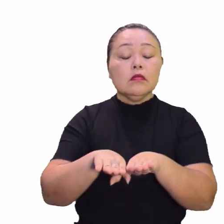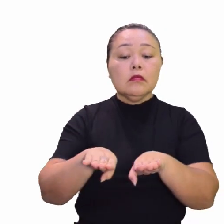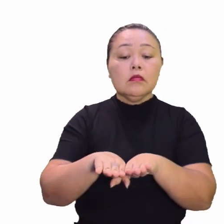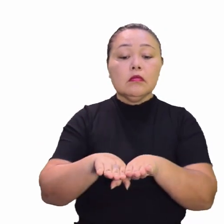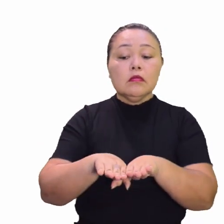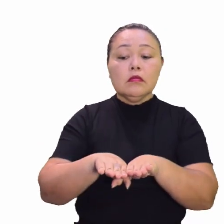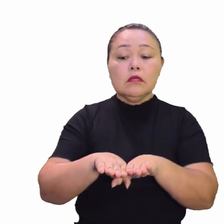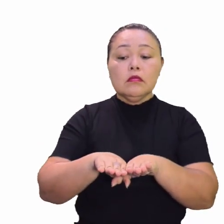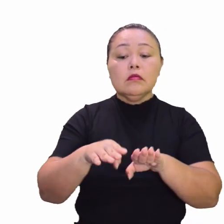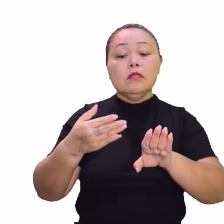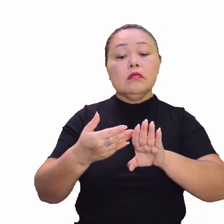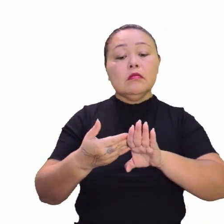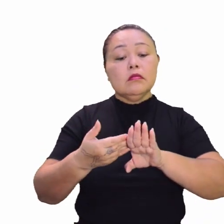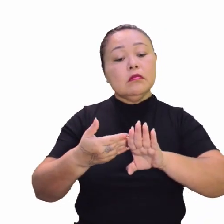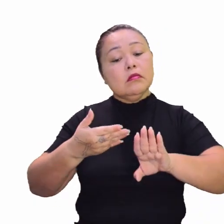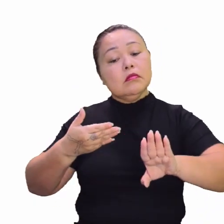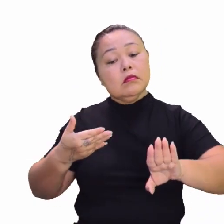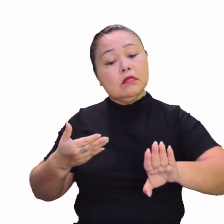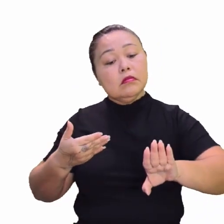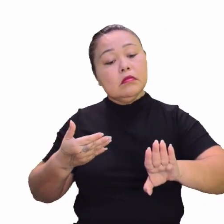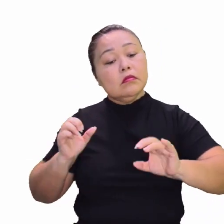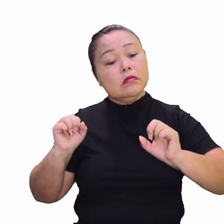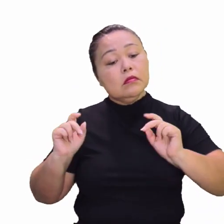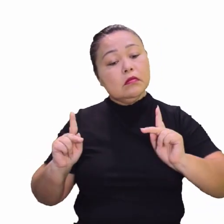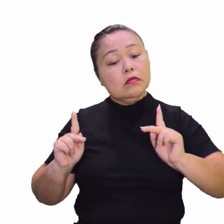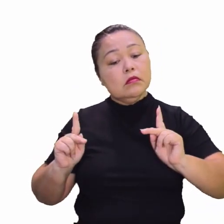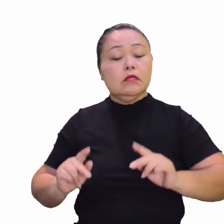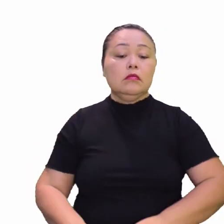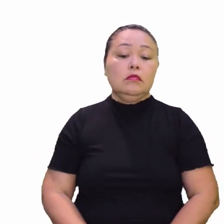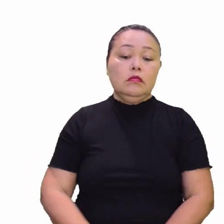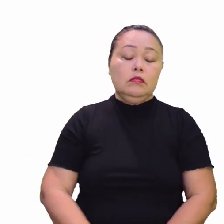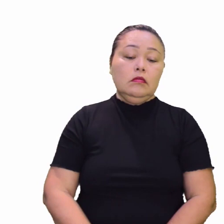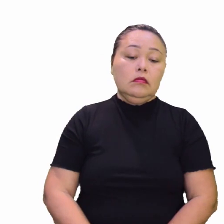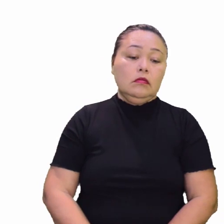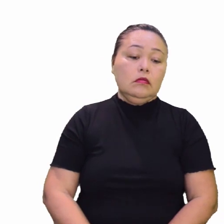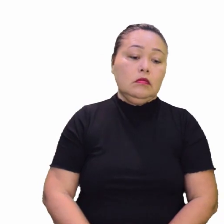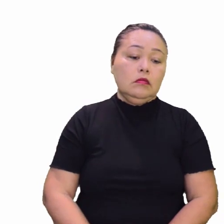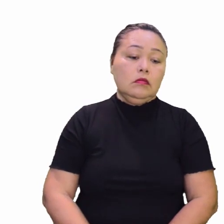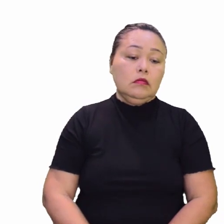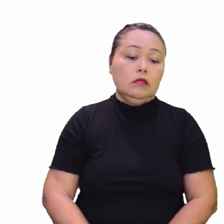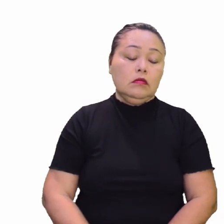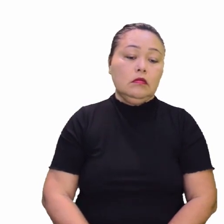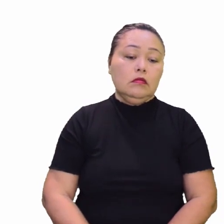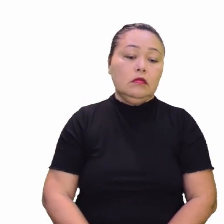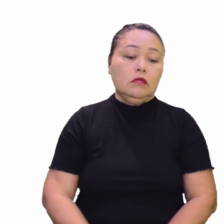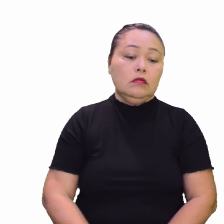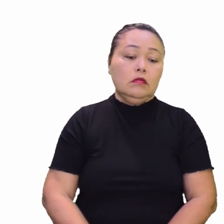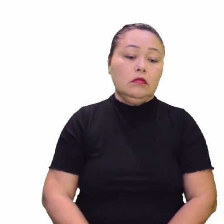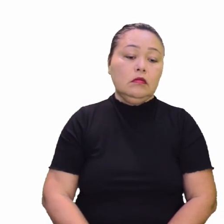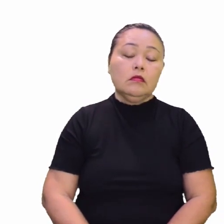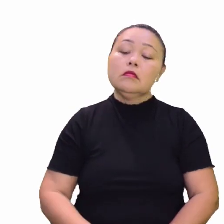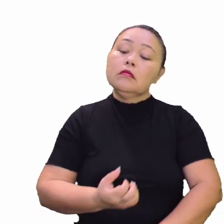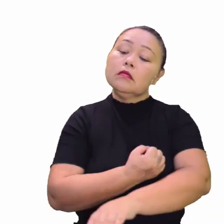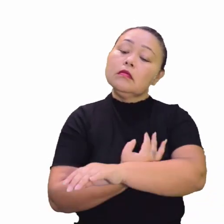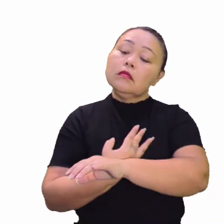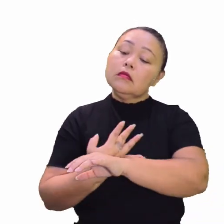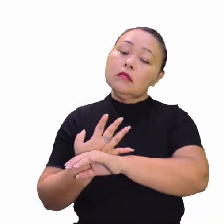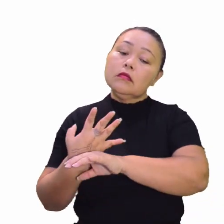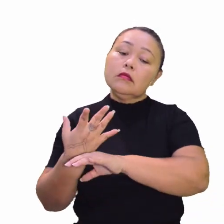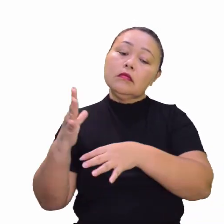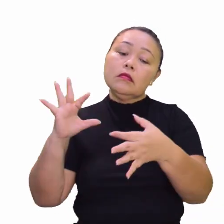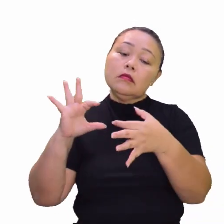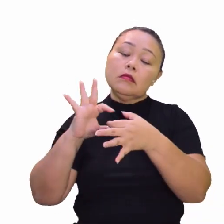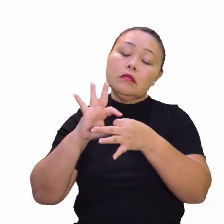são interdependentes. Muito bem. Ok? Beleza, vamos lá. A vegetação nativa